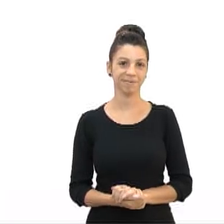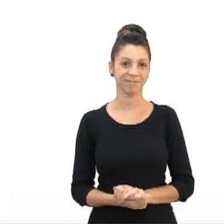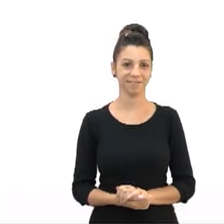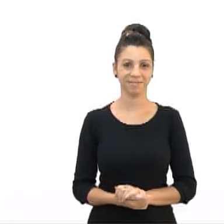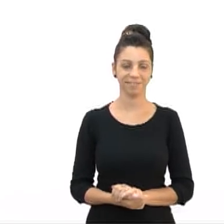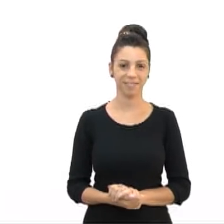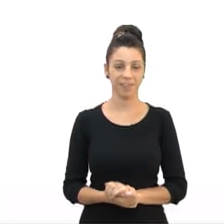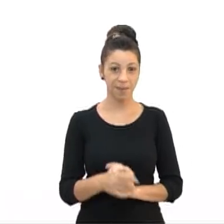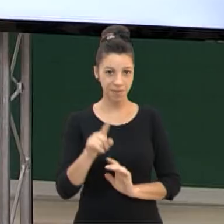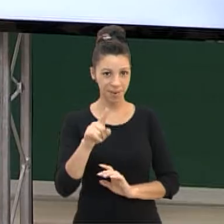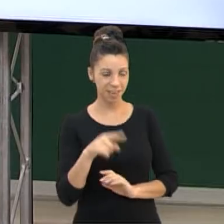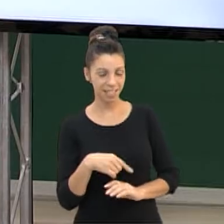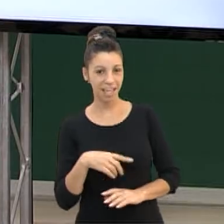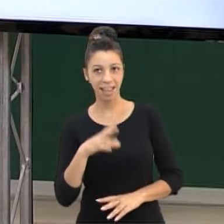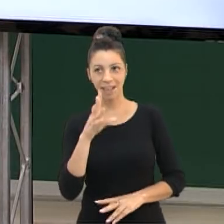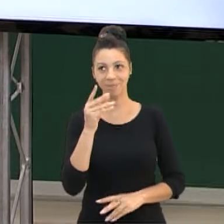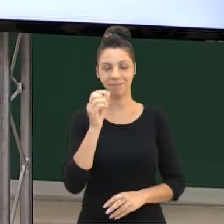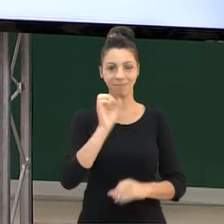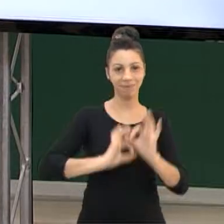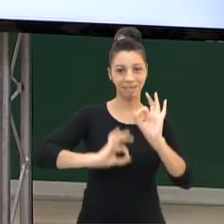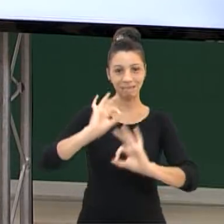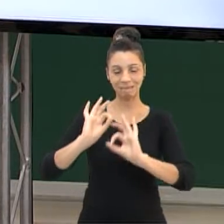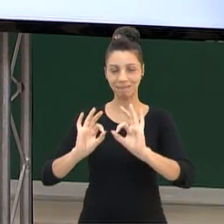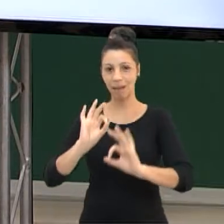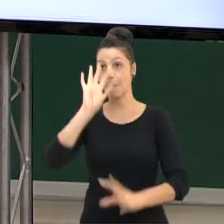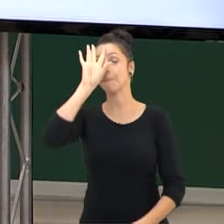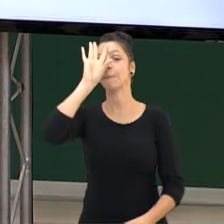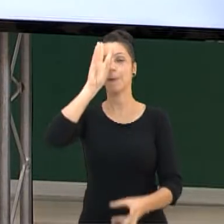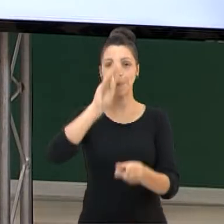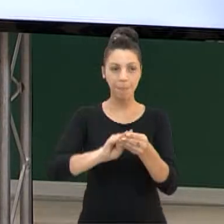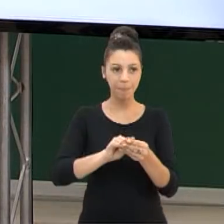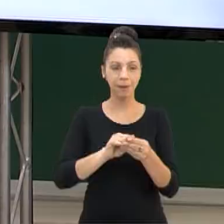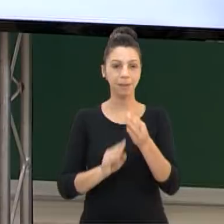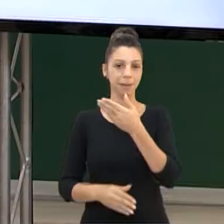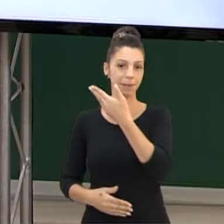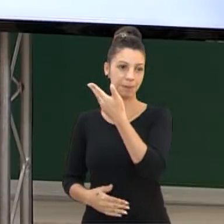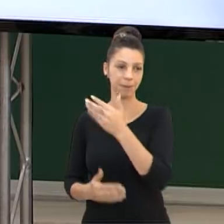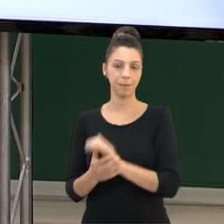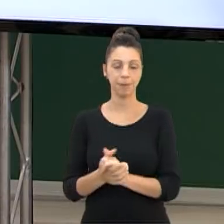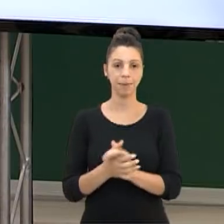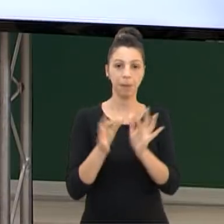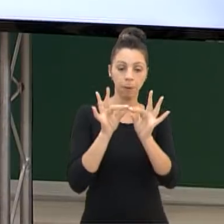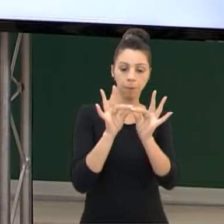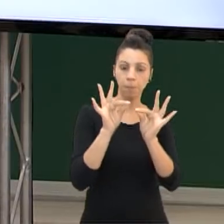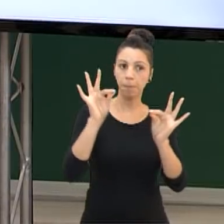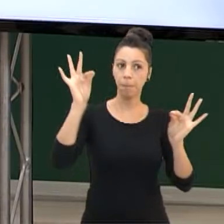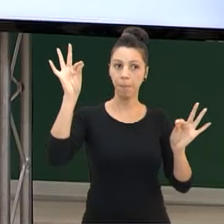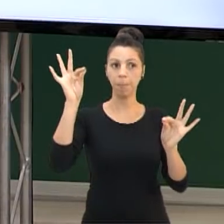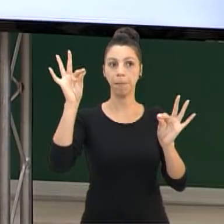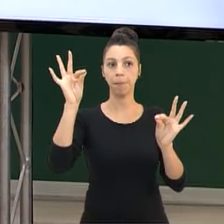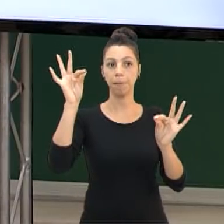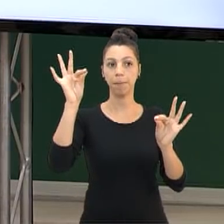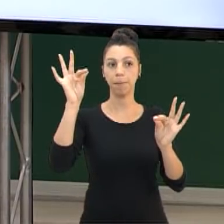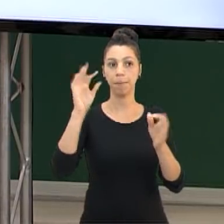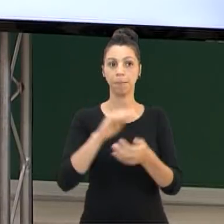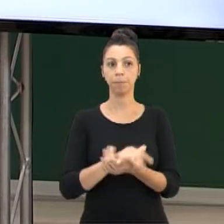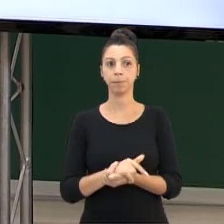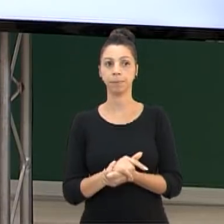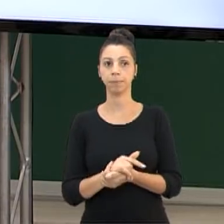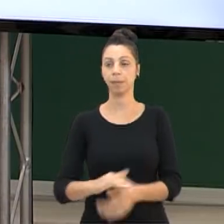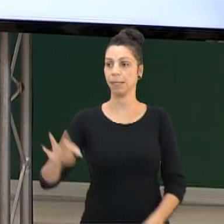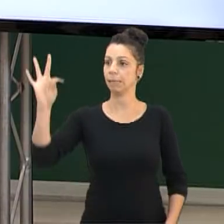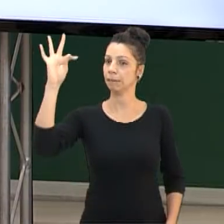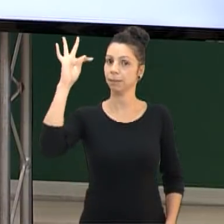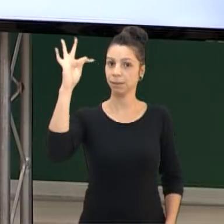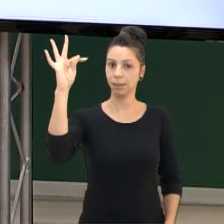está preparado para interpretar esse problema. Uma reta T é secante a